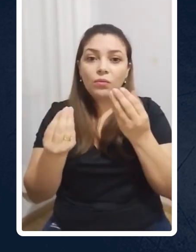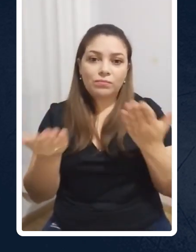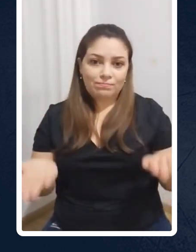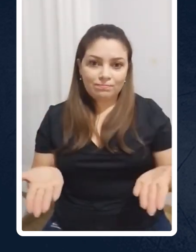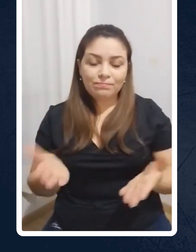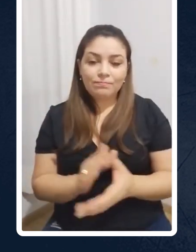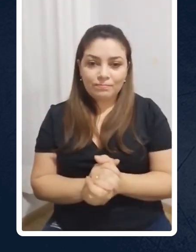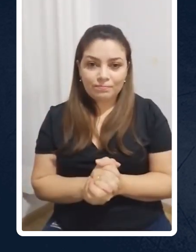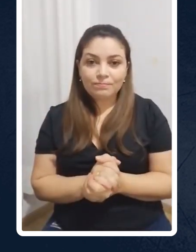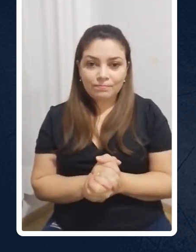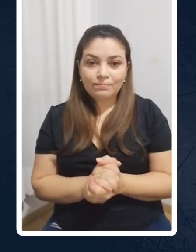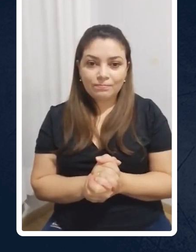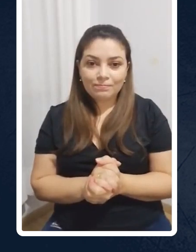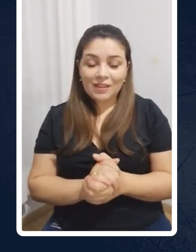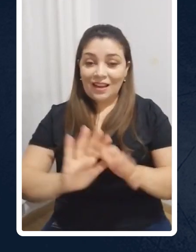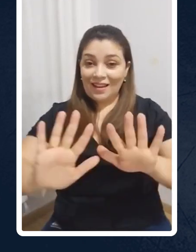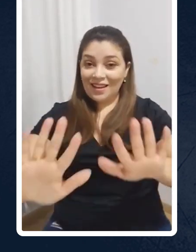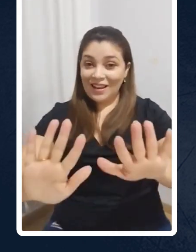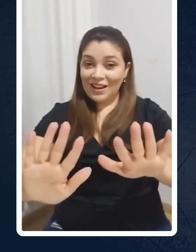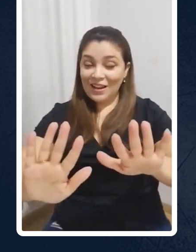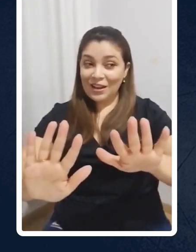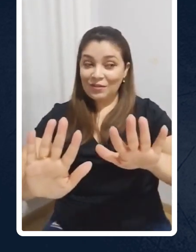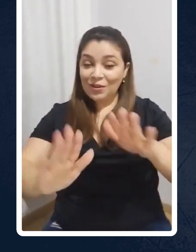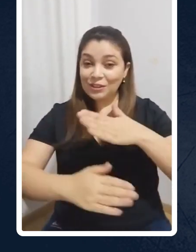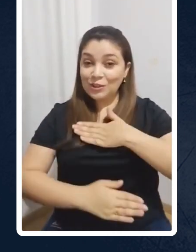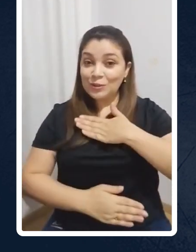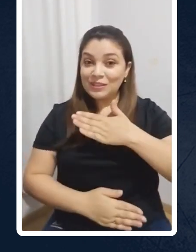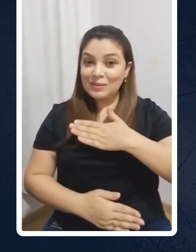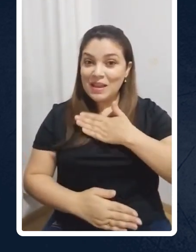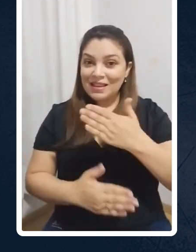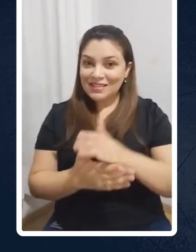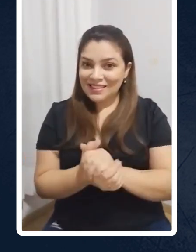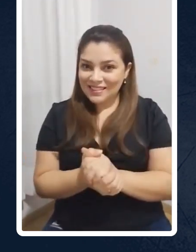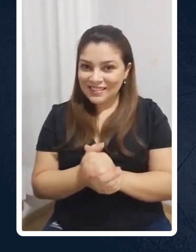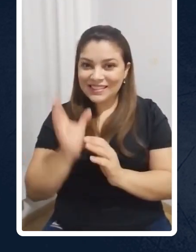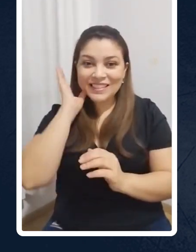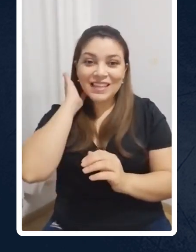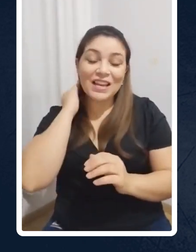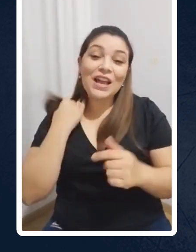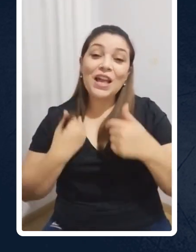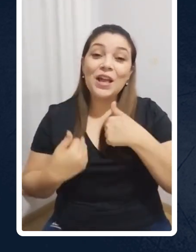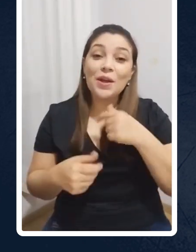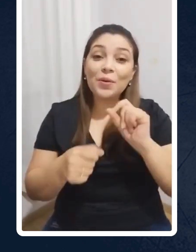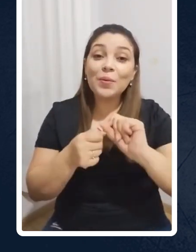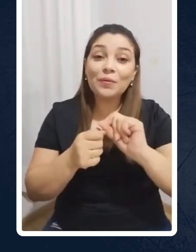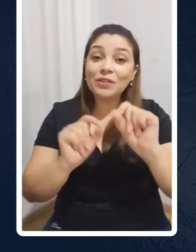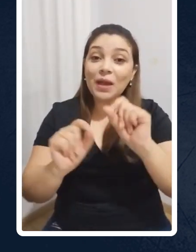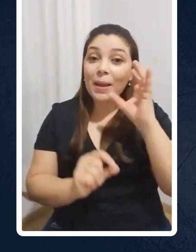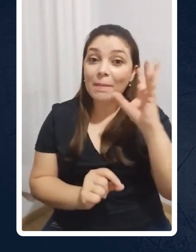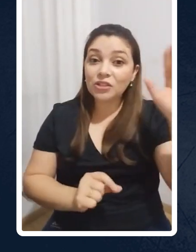Aí eu vou fazer um suspense. Eu vou interromper o momento em que eu estou com o bebê no colo, na frente da mesa do médico.